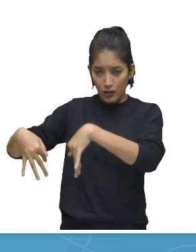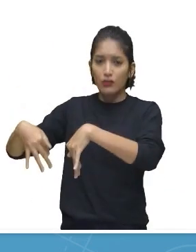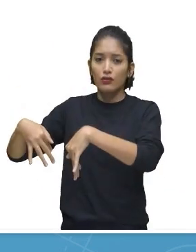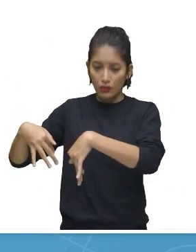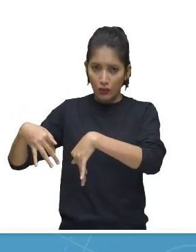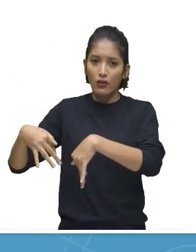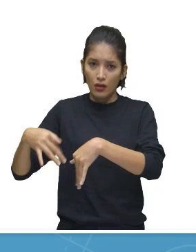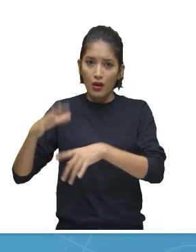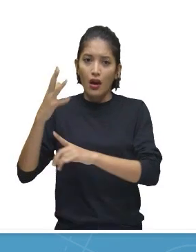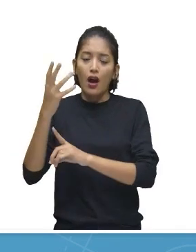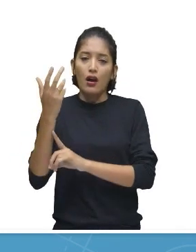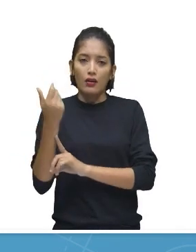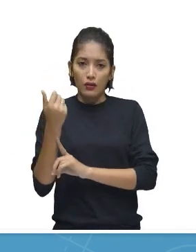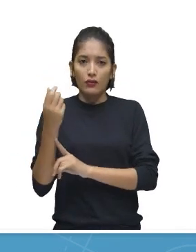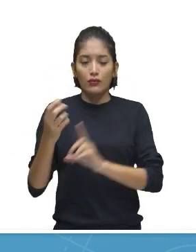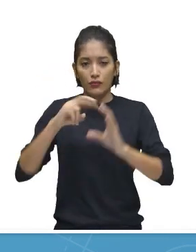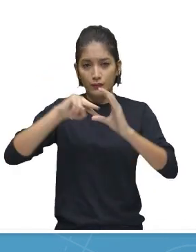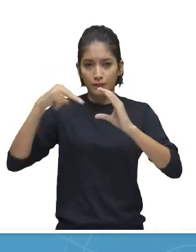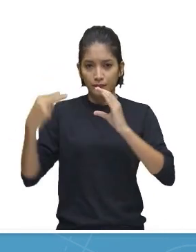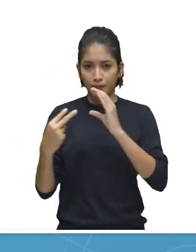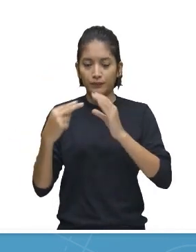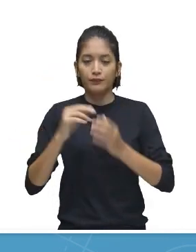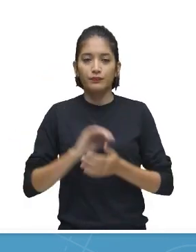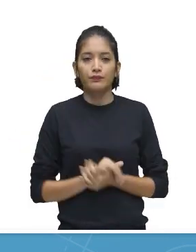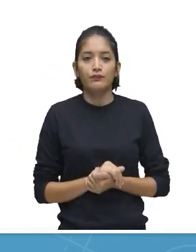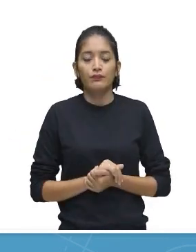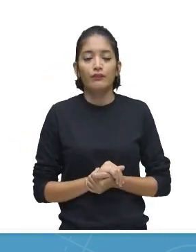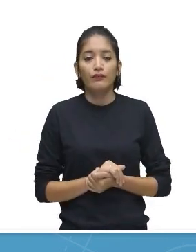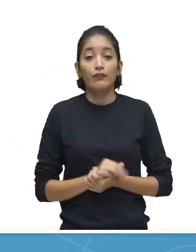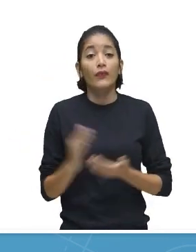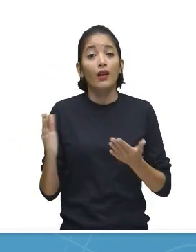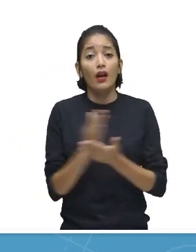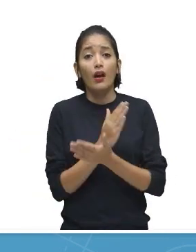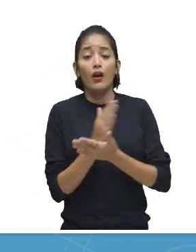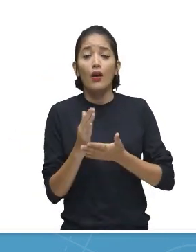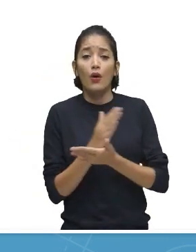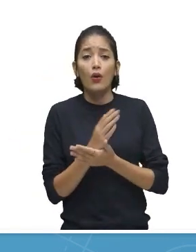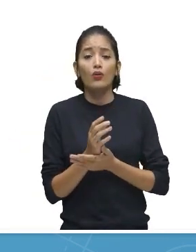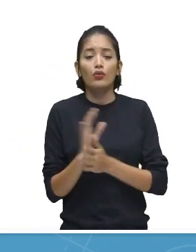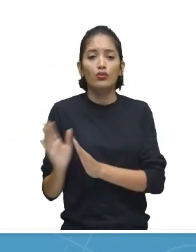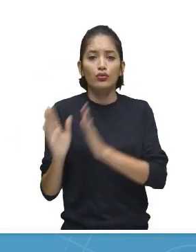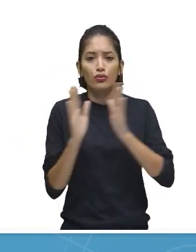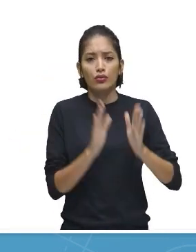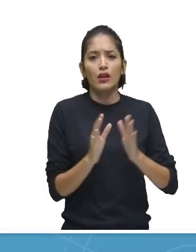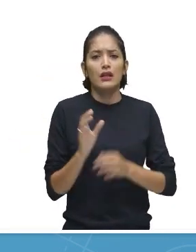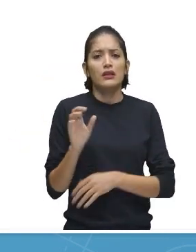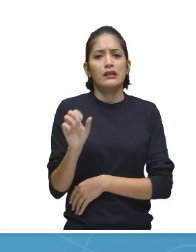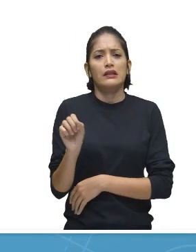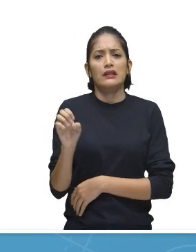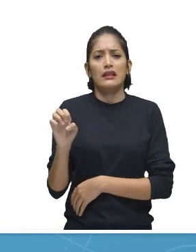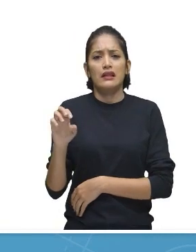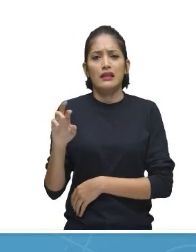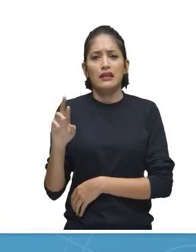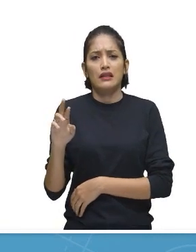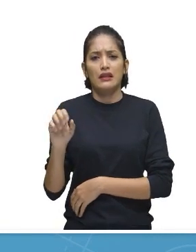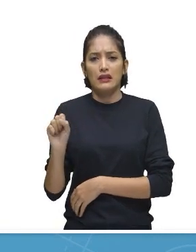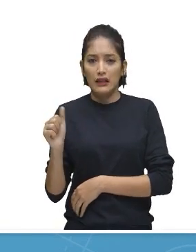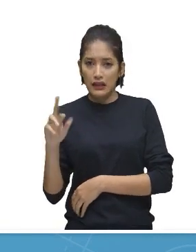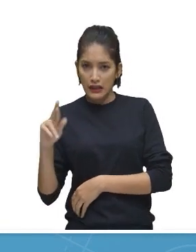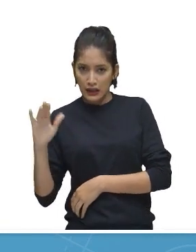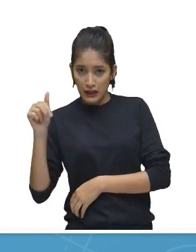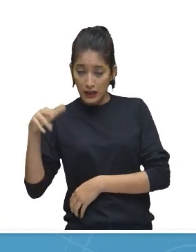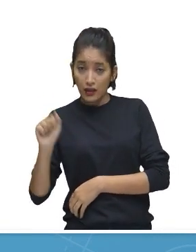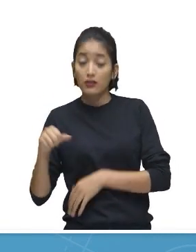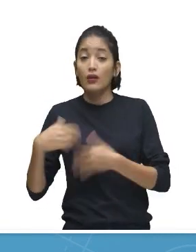Les Demoiselles d'Avignon. Alguns autores chamam de fase cesaniana, porque aí o Pablo Picasso